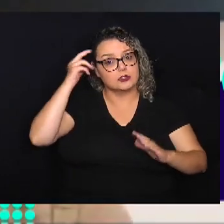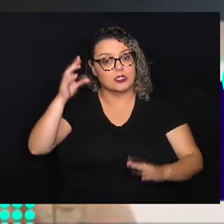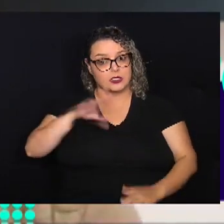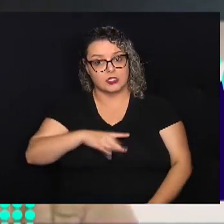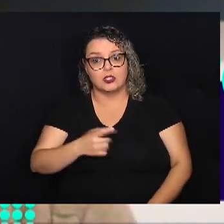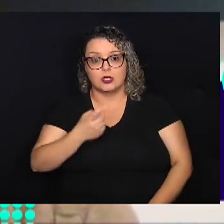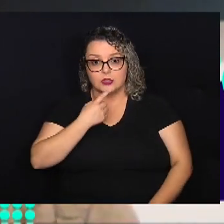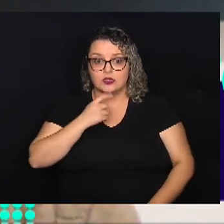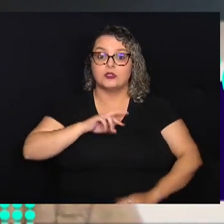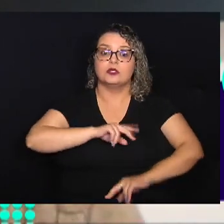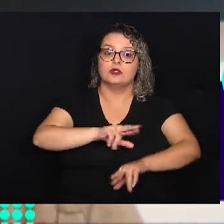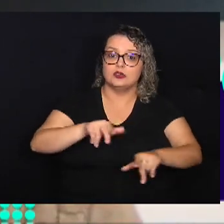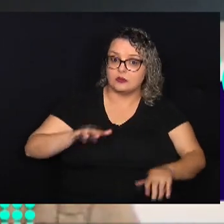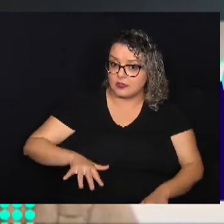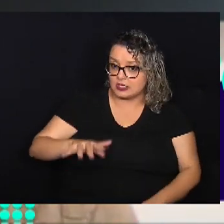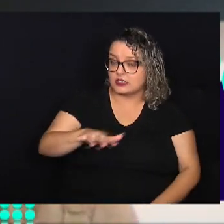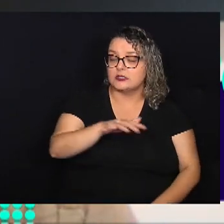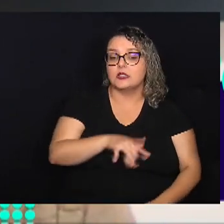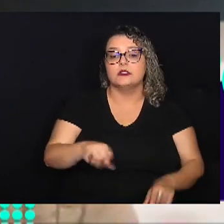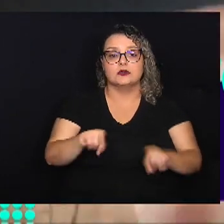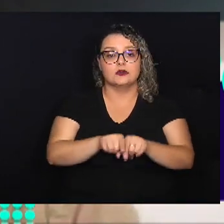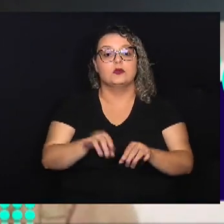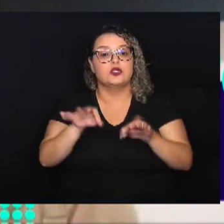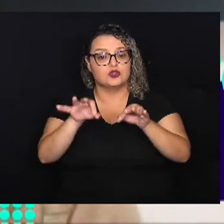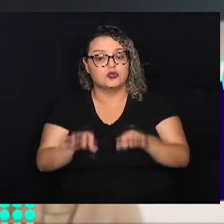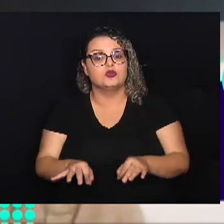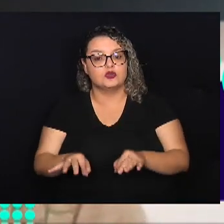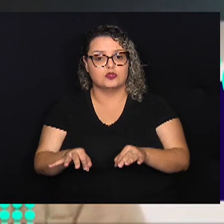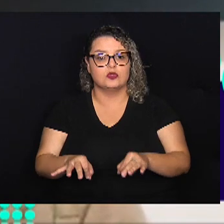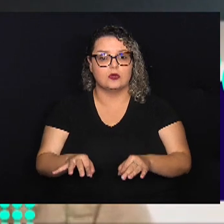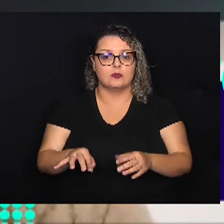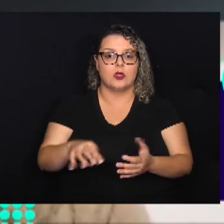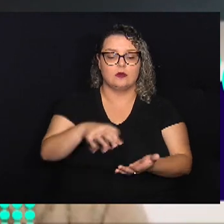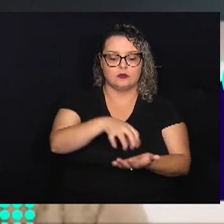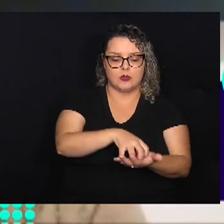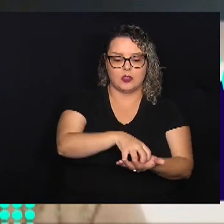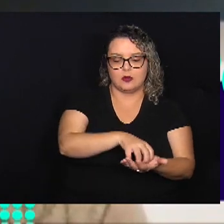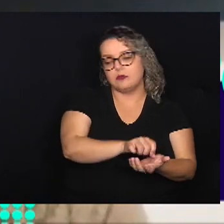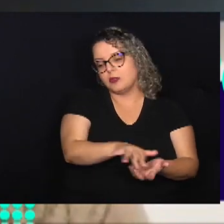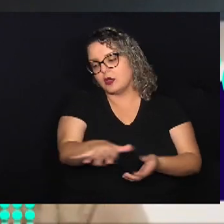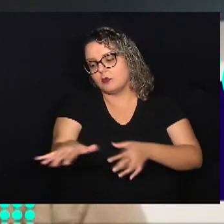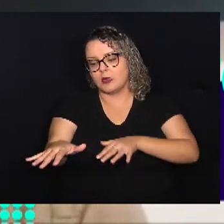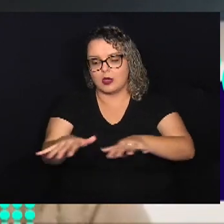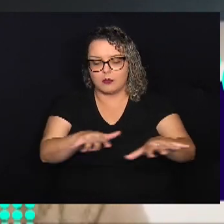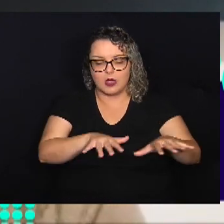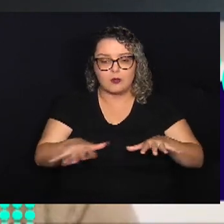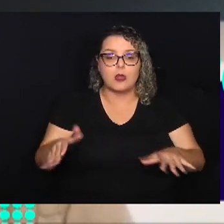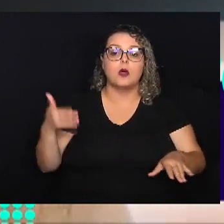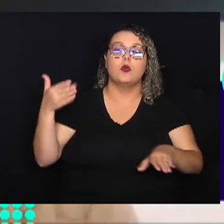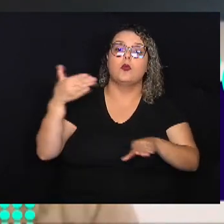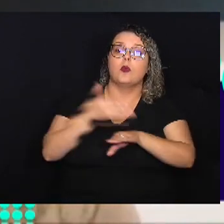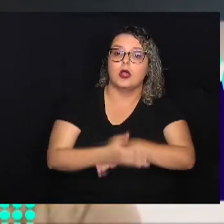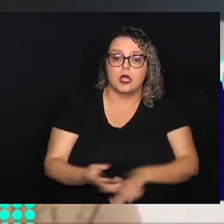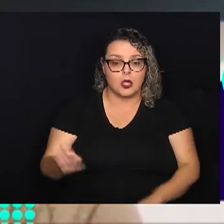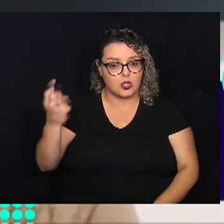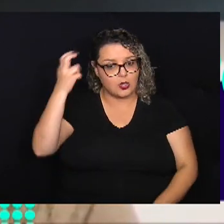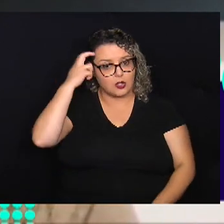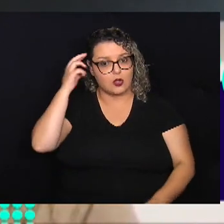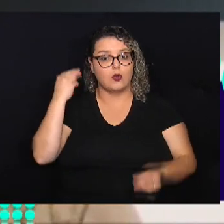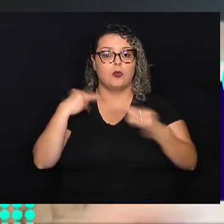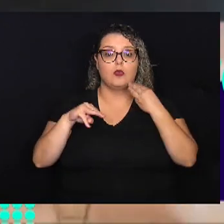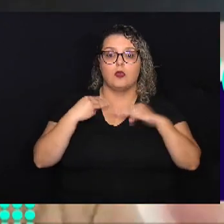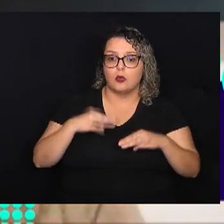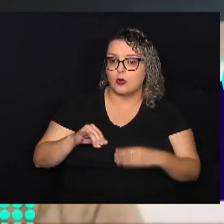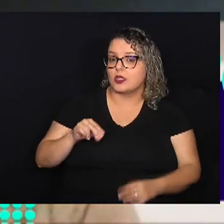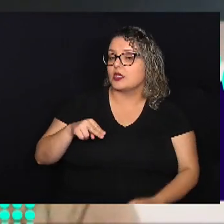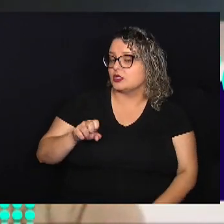em diferentes regiões, justamente para descentralizar esse acesso à cultura, acesso à música